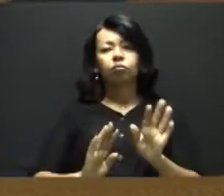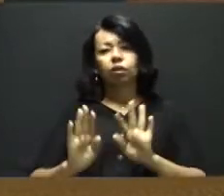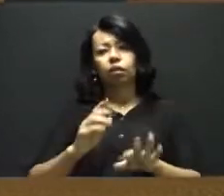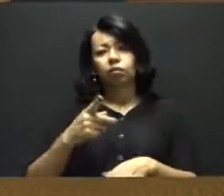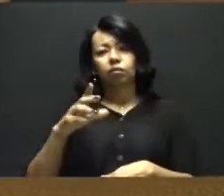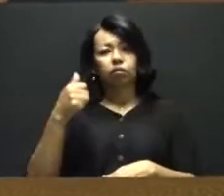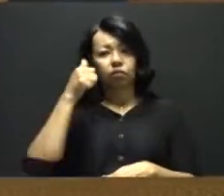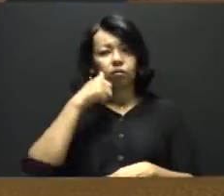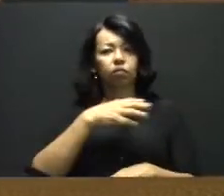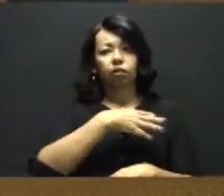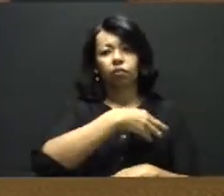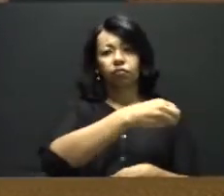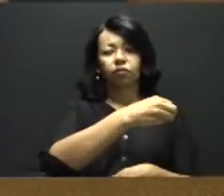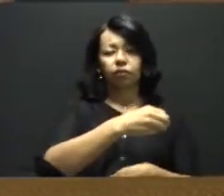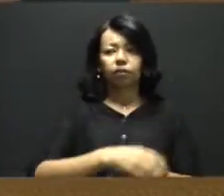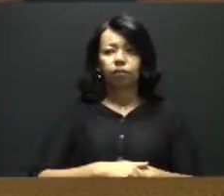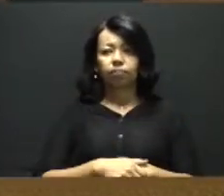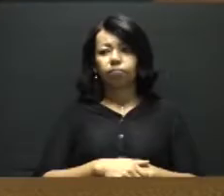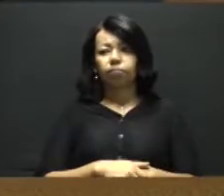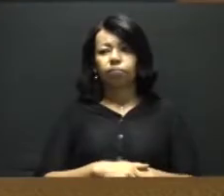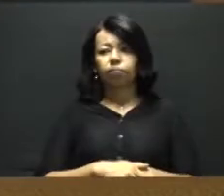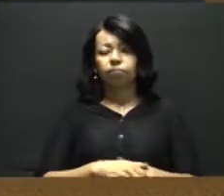filha agradeço a todos